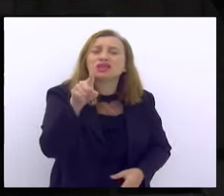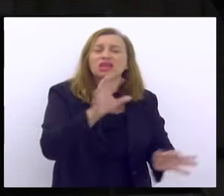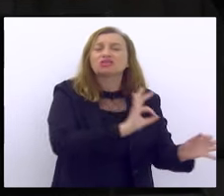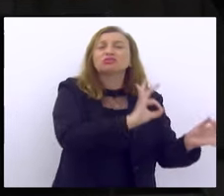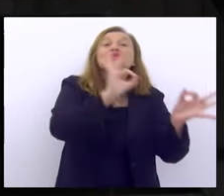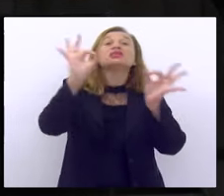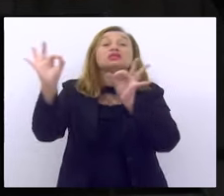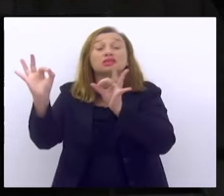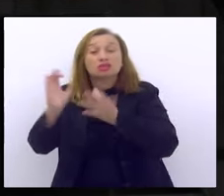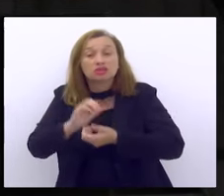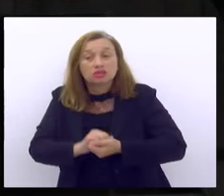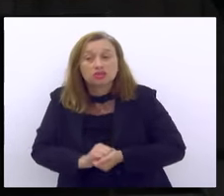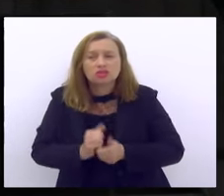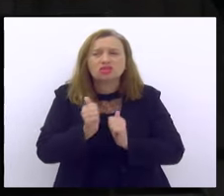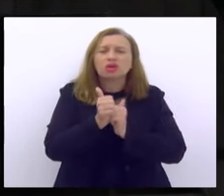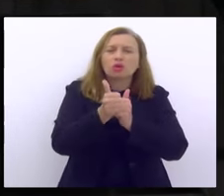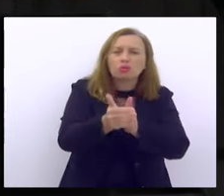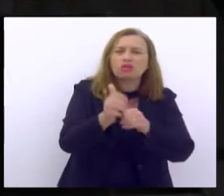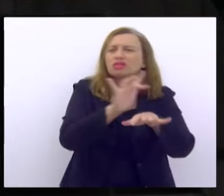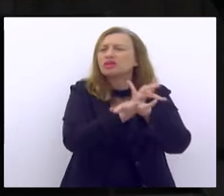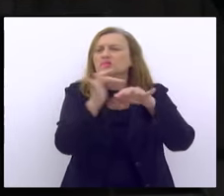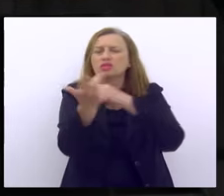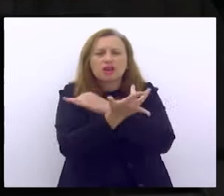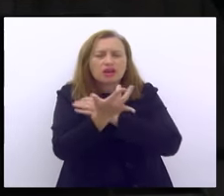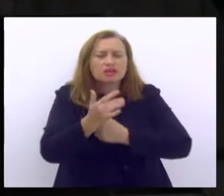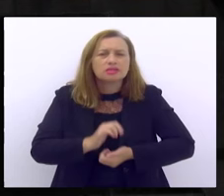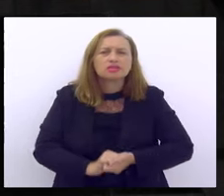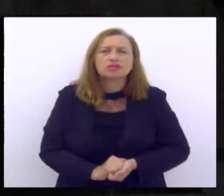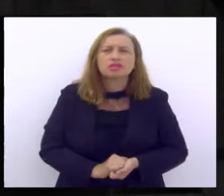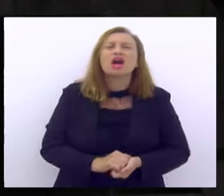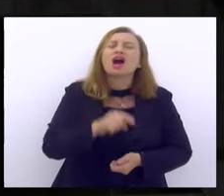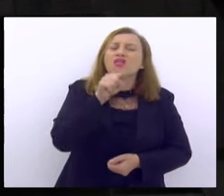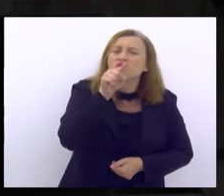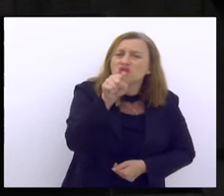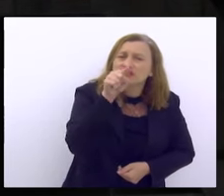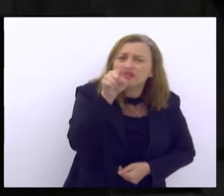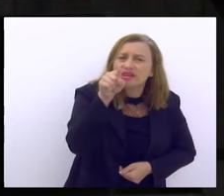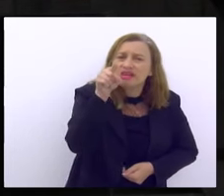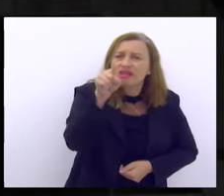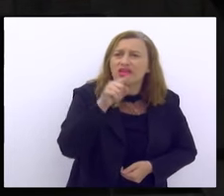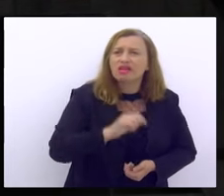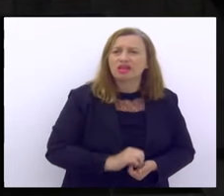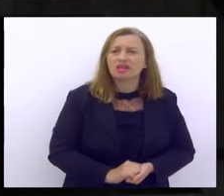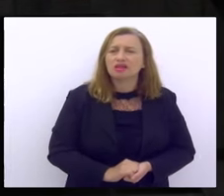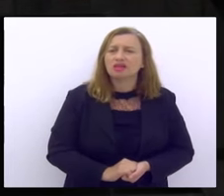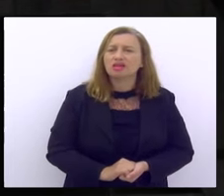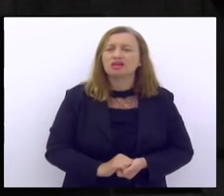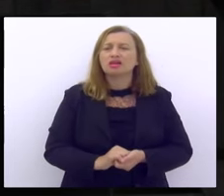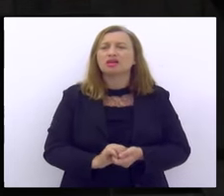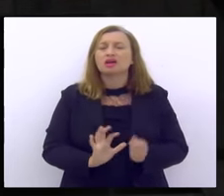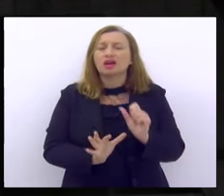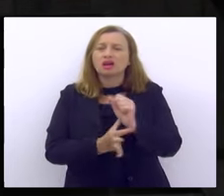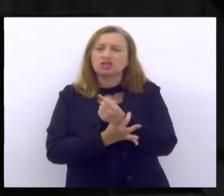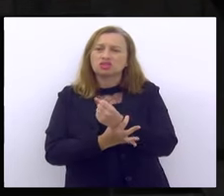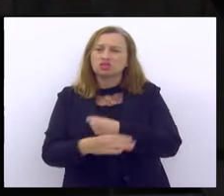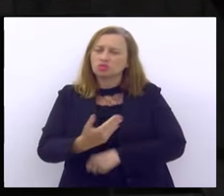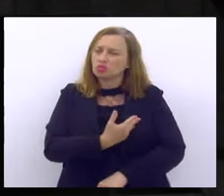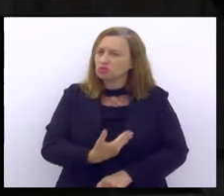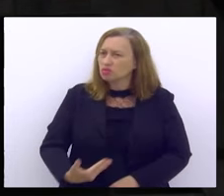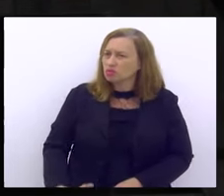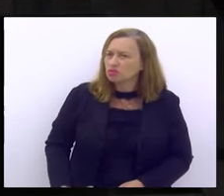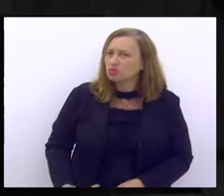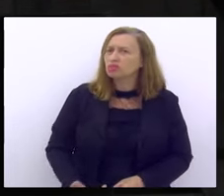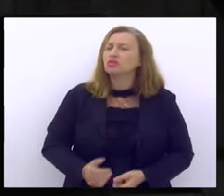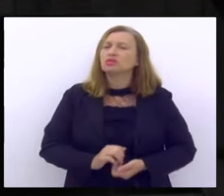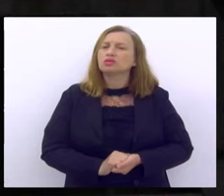assiste, que nos acompanha através das redes sociais, a você, agente público de segurança,